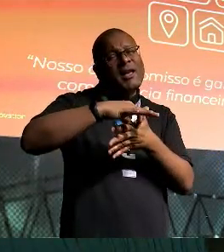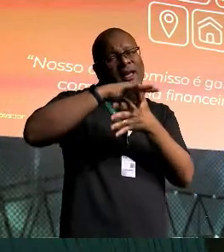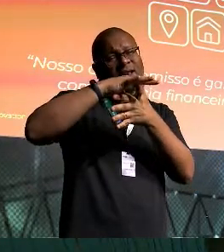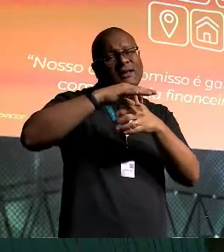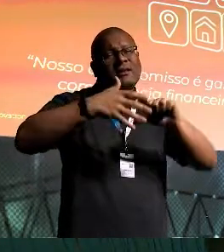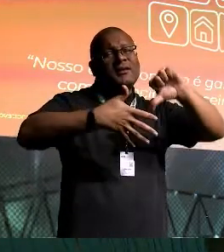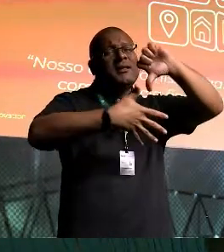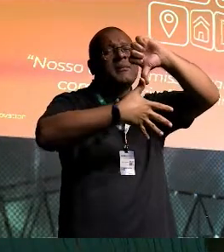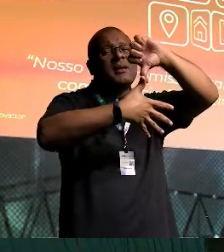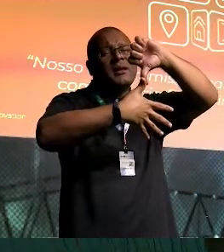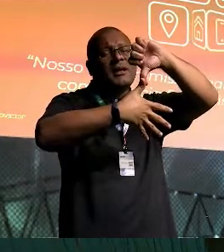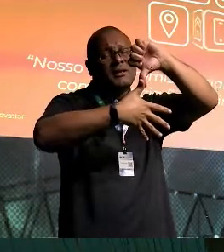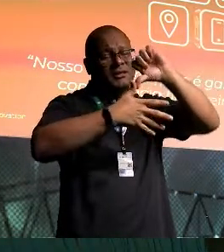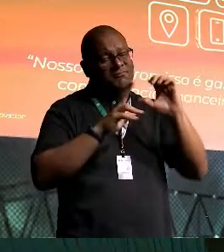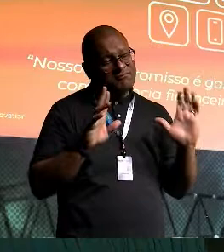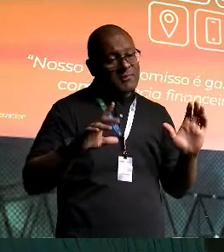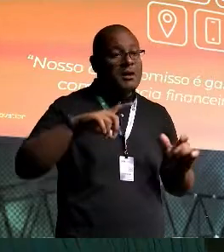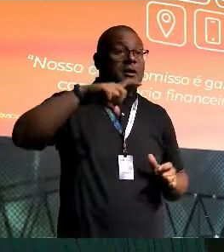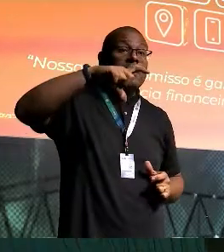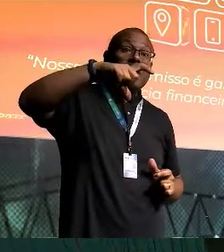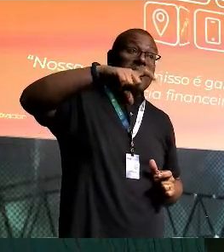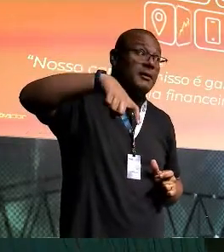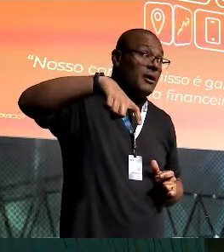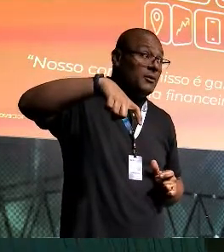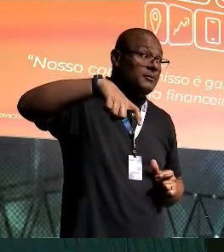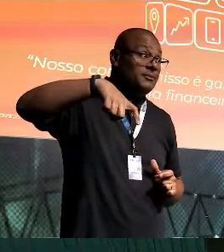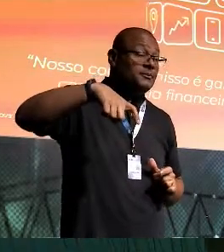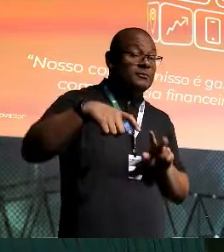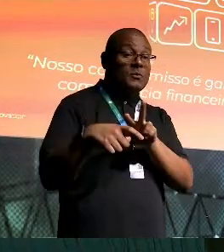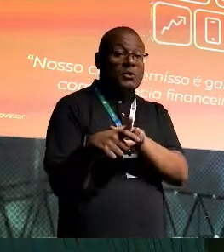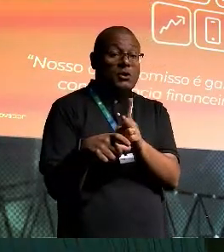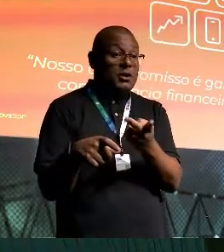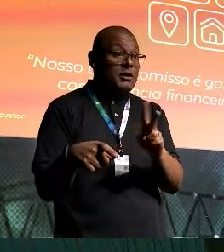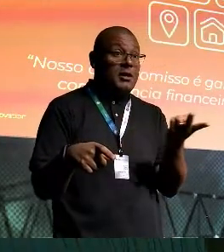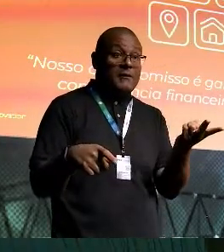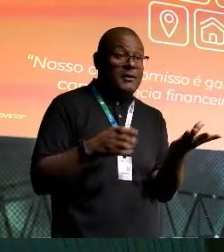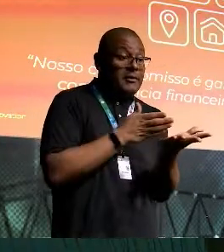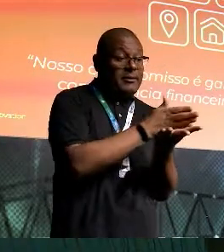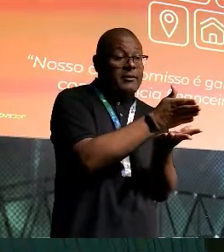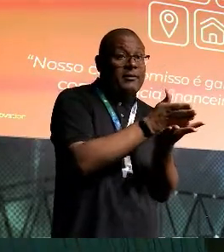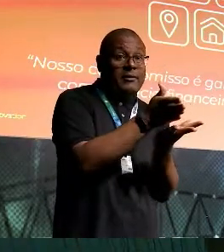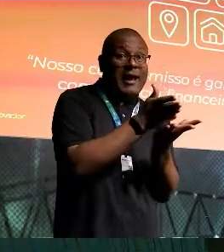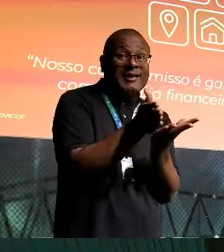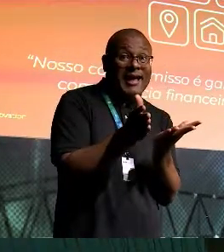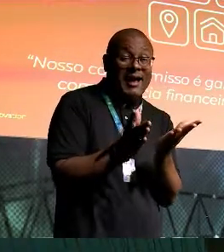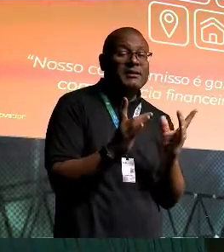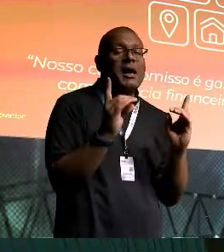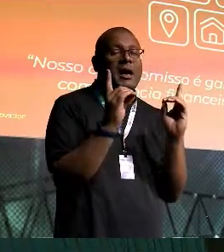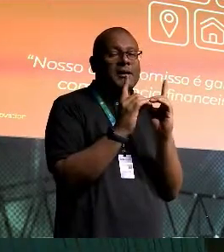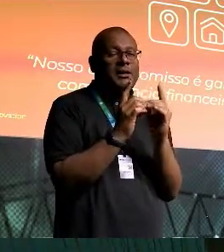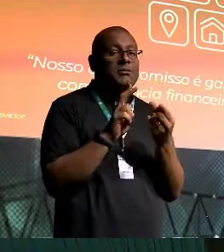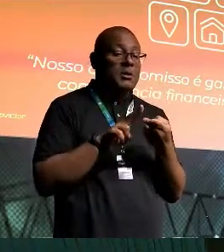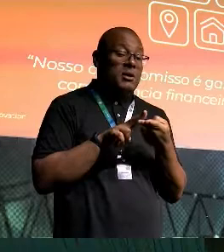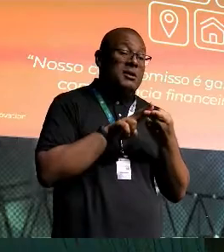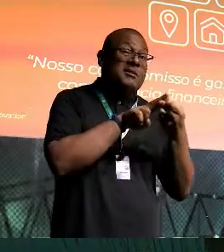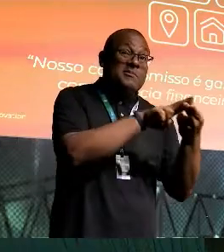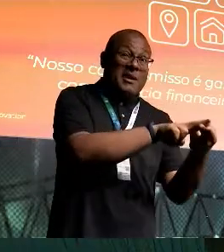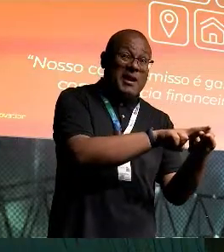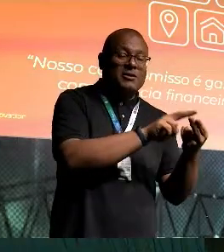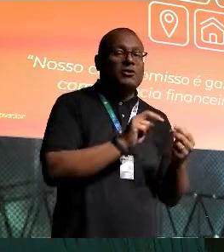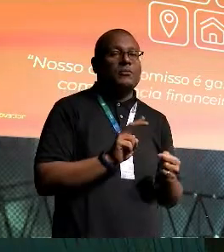na América Latina de cartões, de transferências, de canais, de atendimento, de empréstimos,